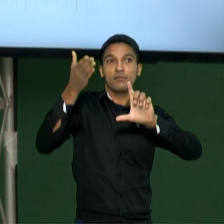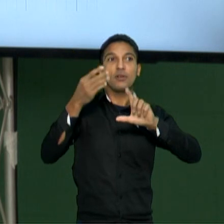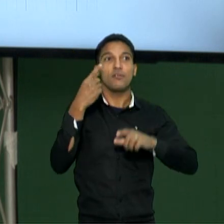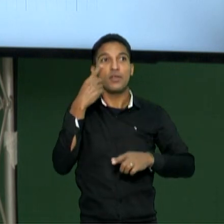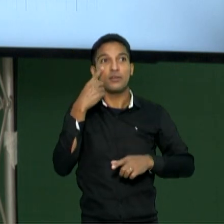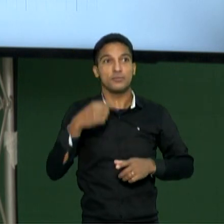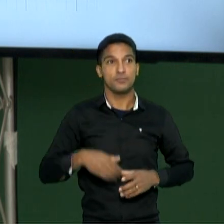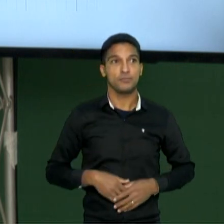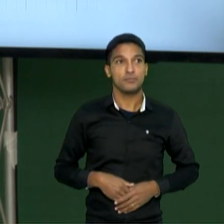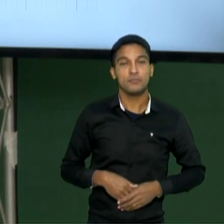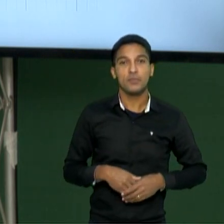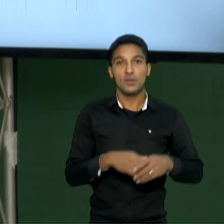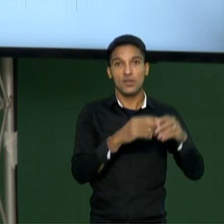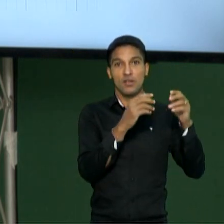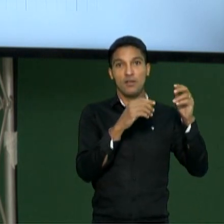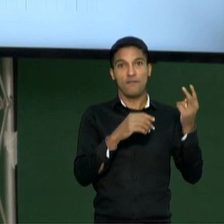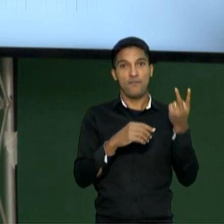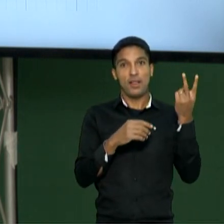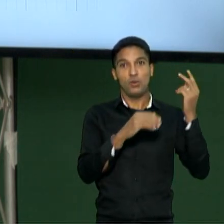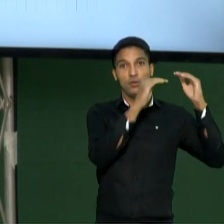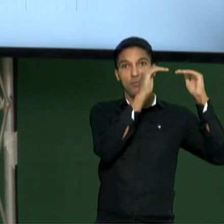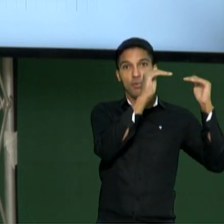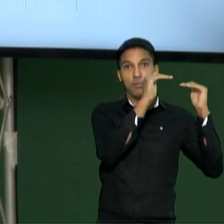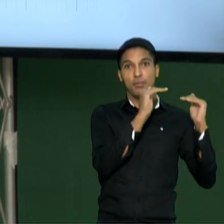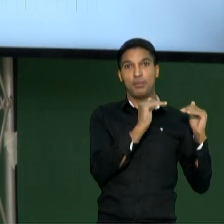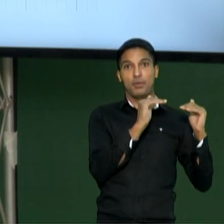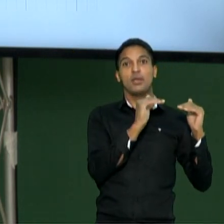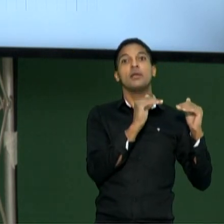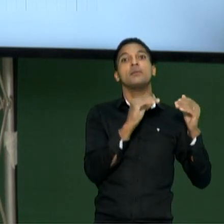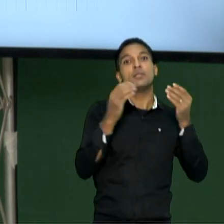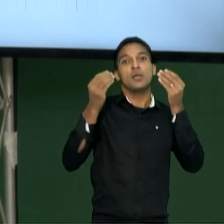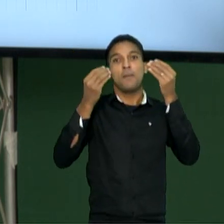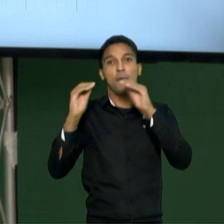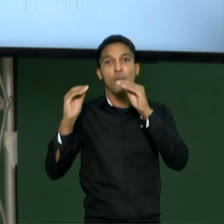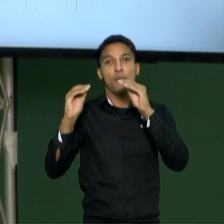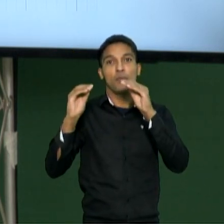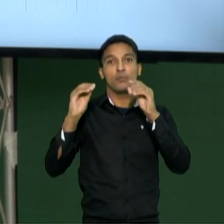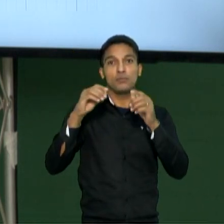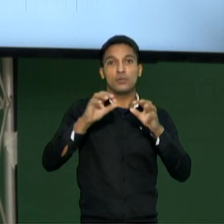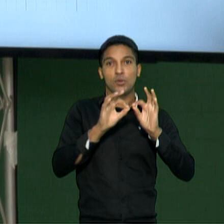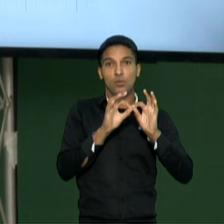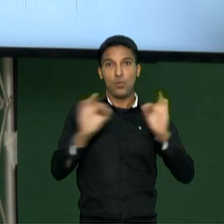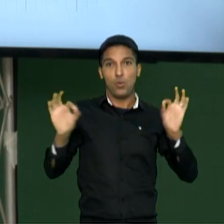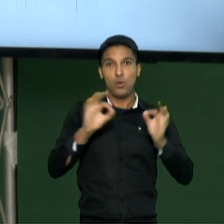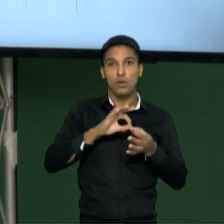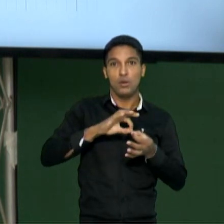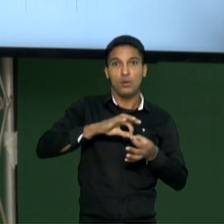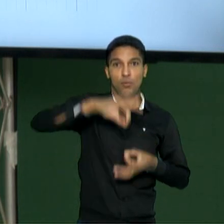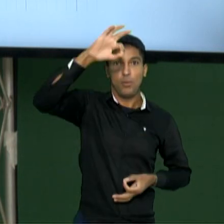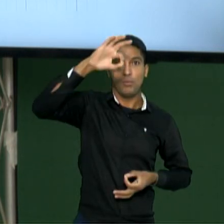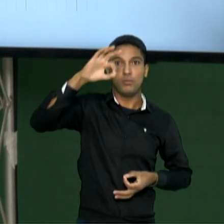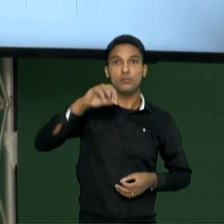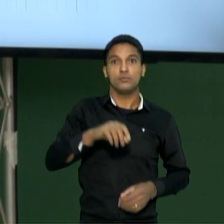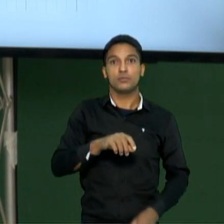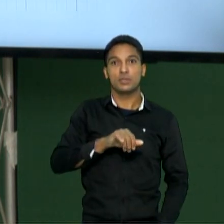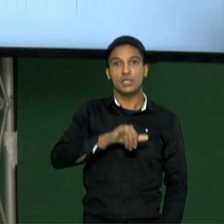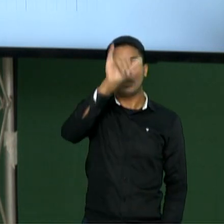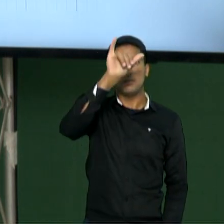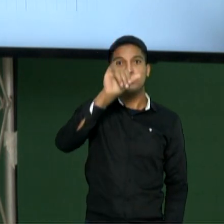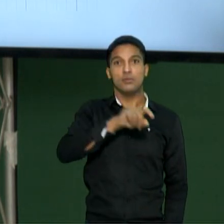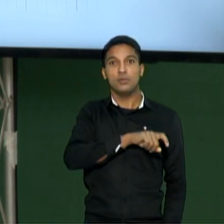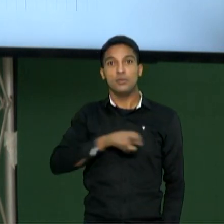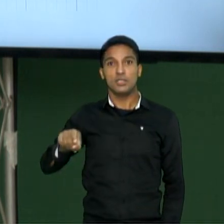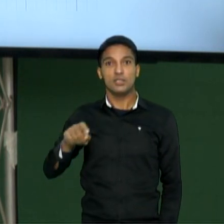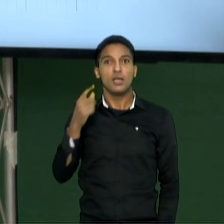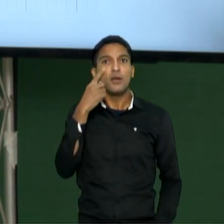colocando aqui, só que eu vou colocando um por um e já colocando o ponto no gráfico. Eu preciso que você preste bem atenção, apesar dos números estarem bem pequenos aqui,